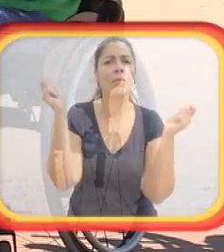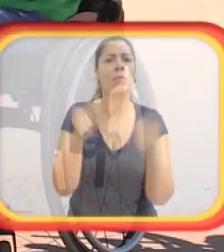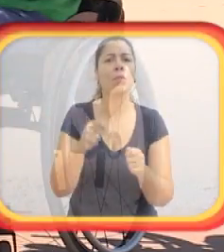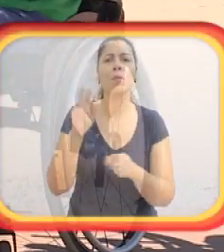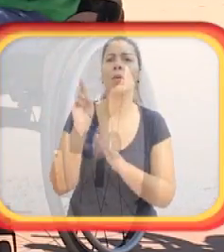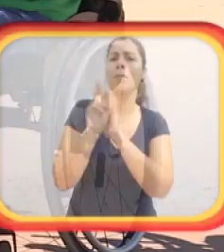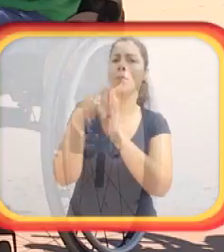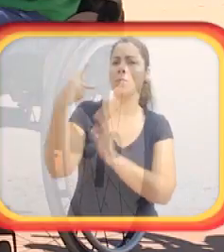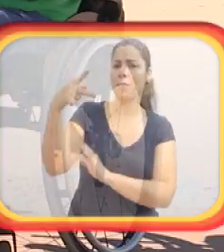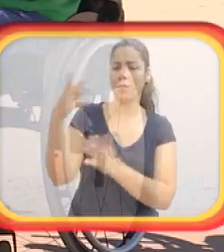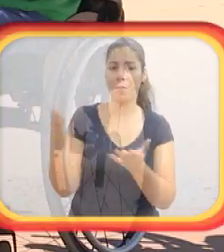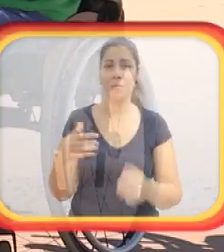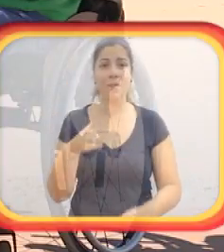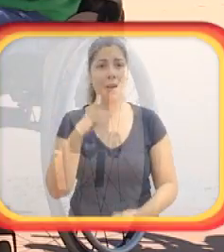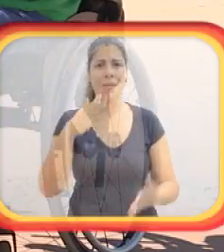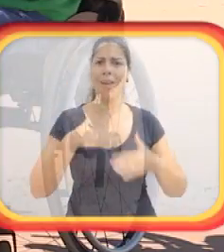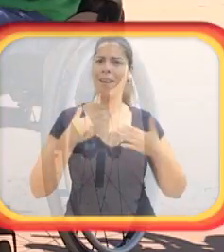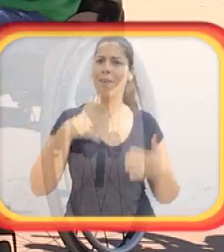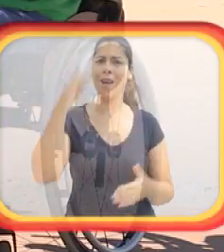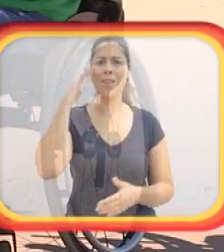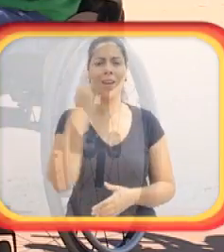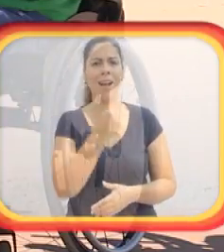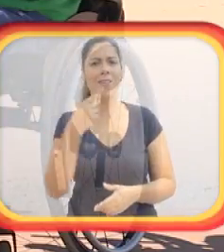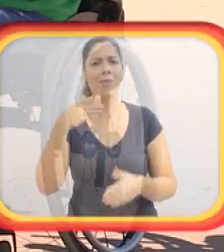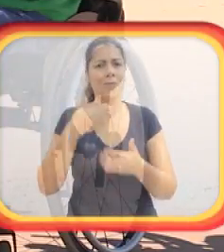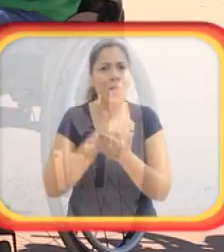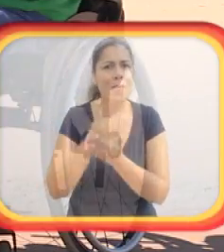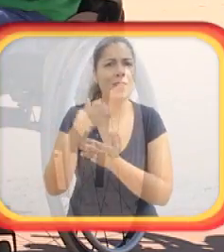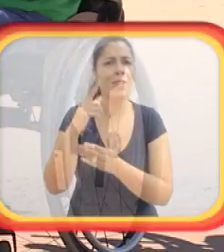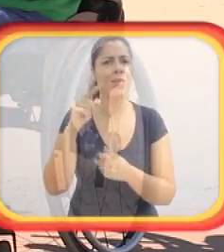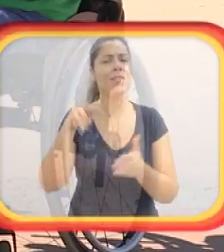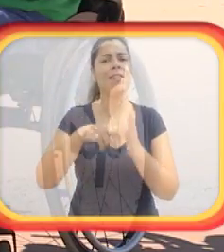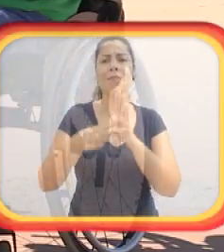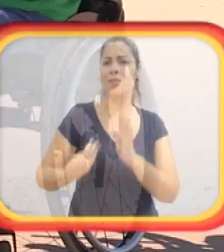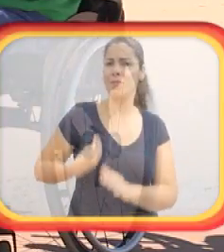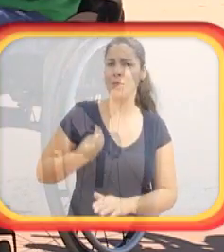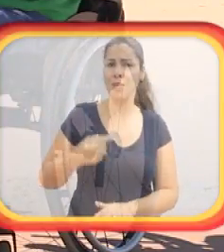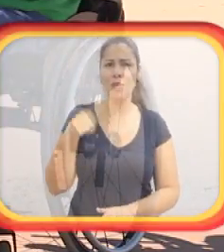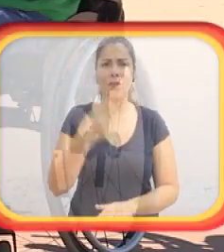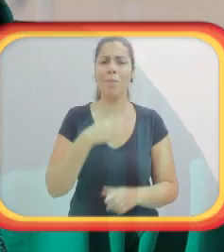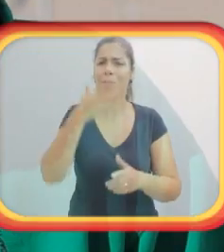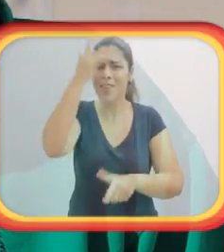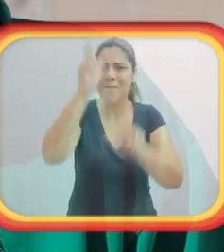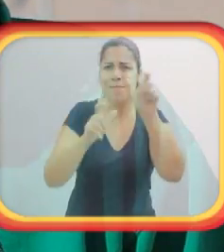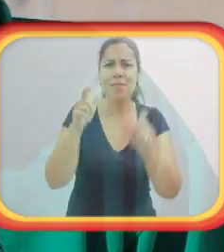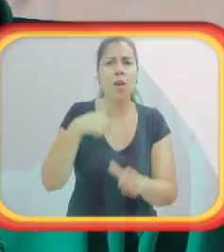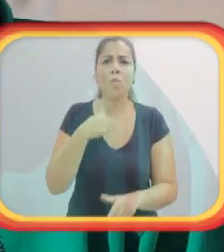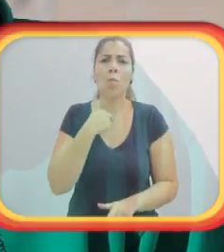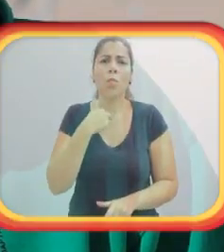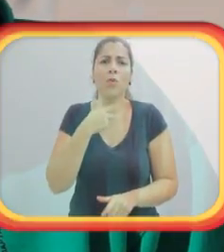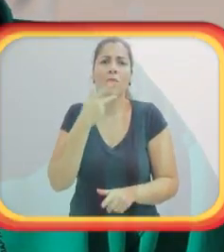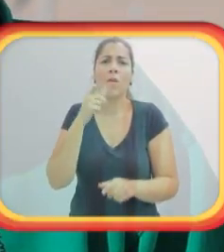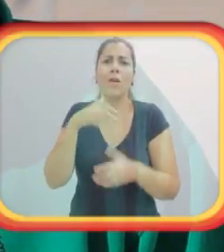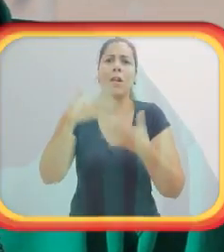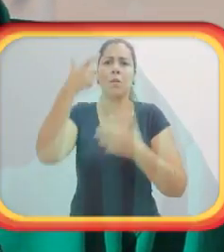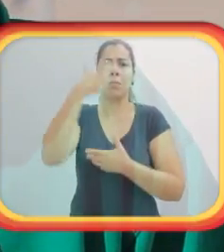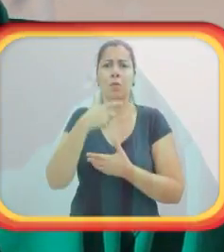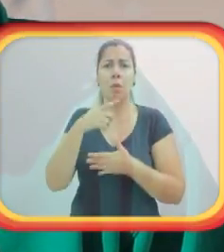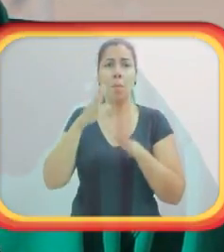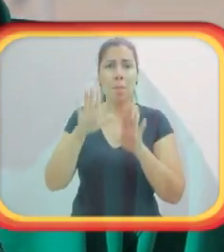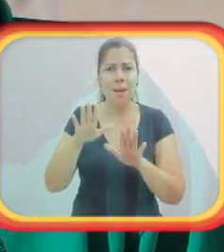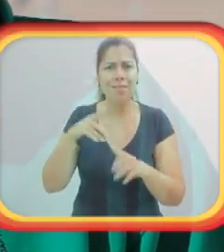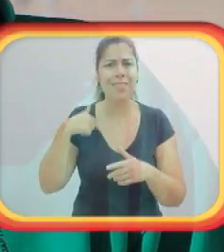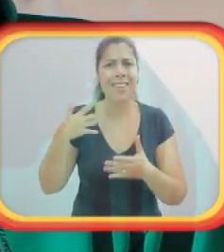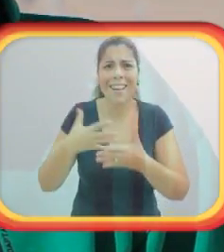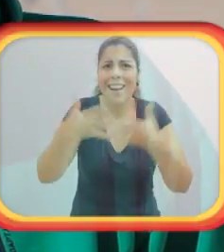particularmente surfar, mas poder proporcionar uma gama de pessoas essa possibilidade, o que representa isso para você? É uma alegria. Eu acho que cada um de